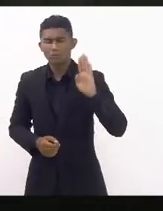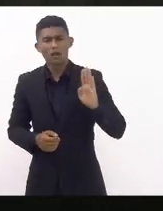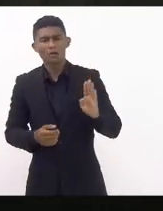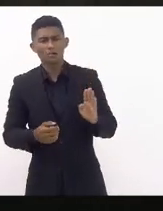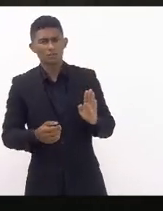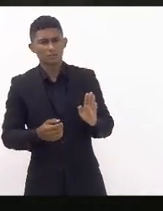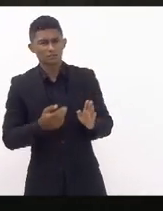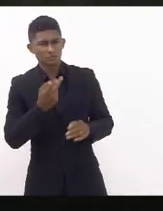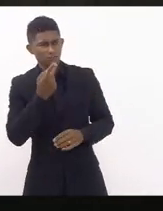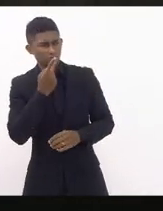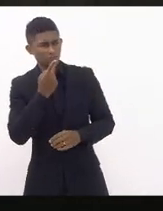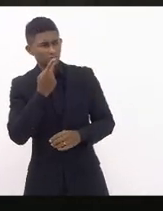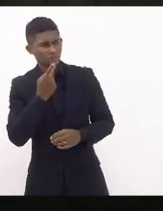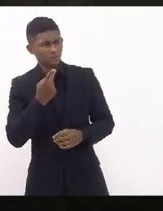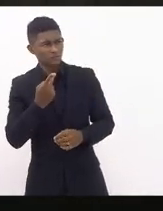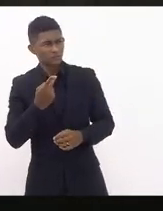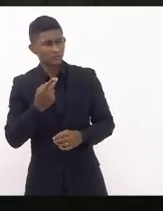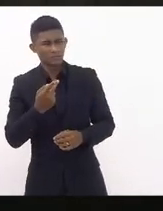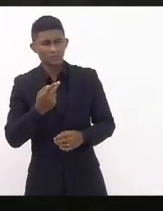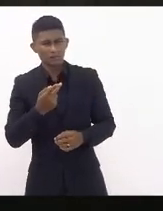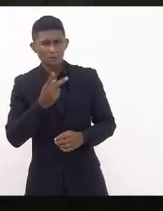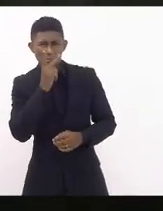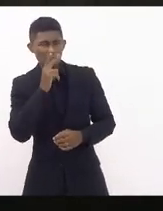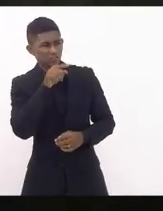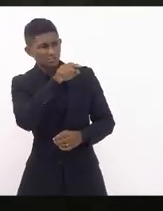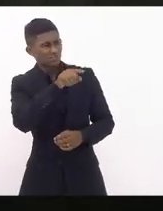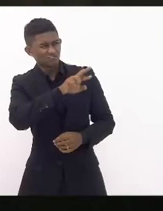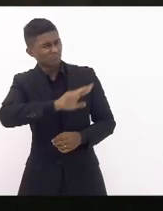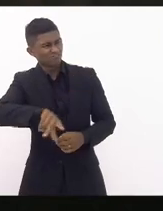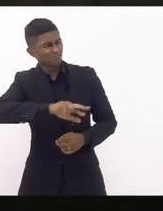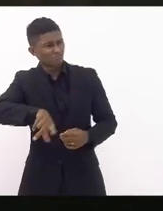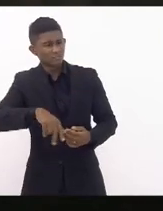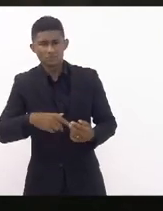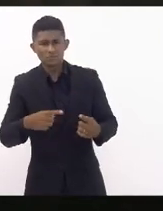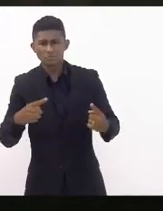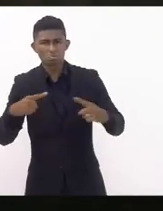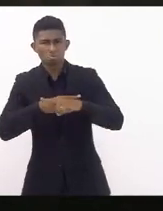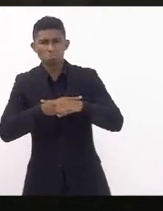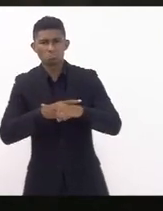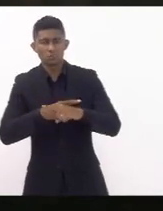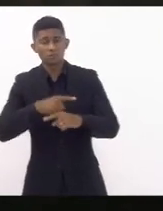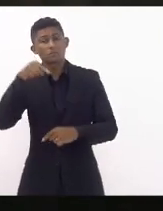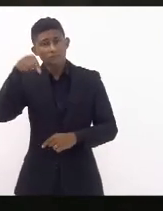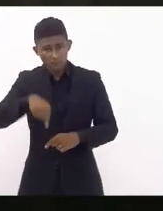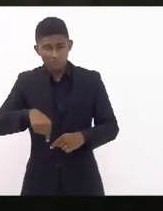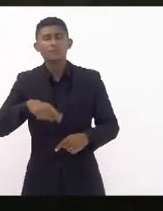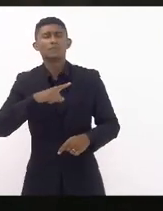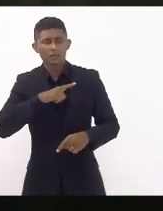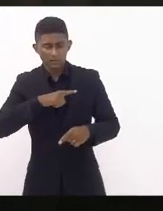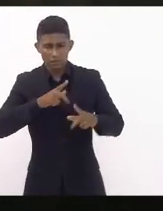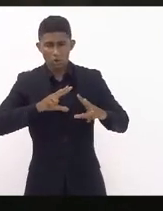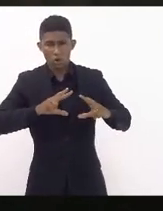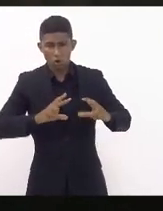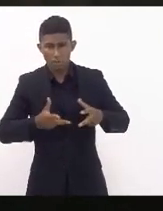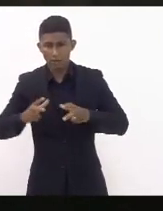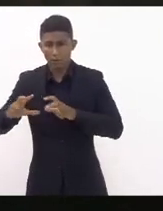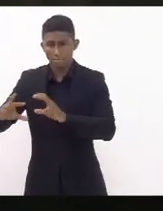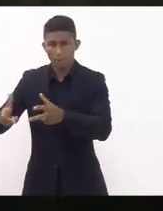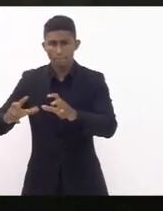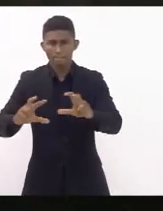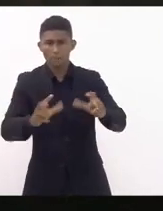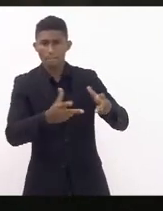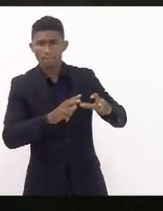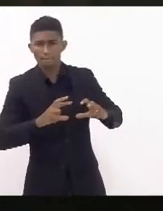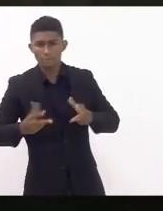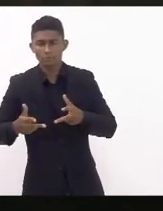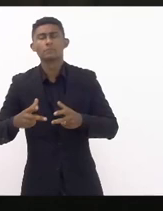defender uma coisa que não tem nada a ver com o senhor. Aqui dentro também tem comissões. E em